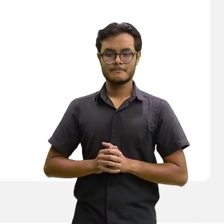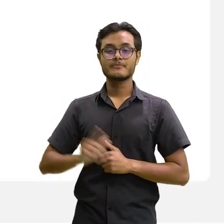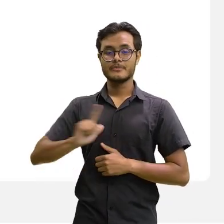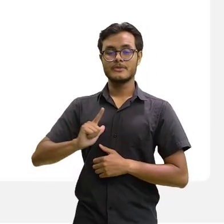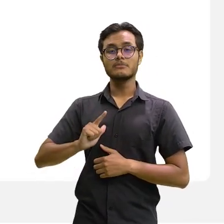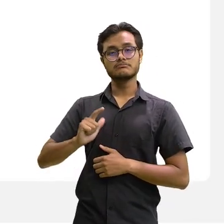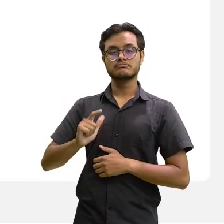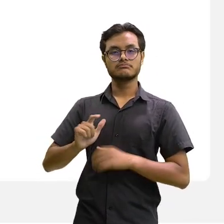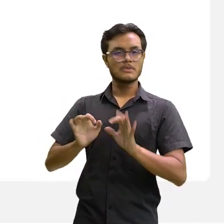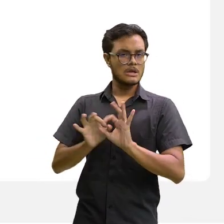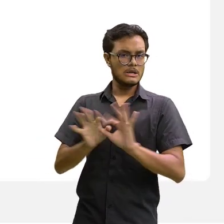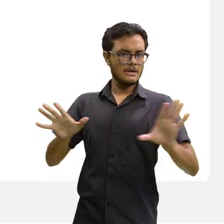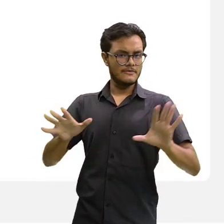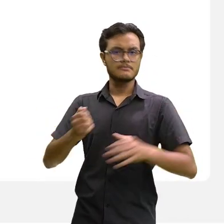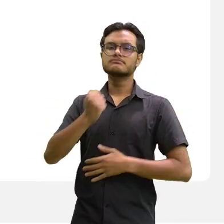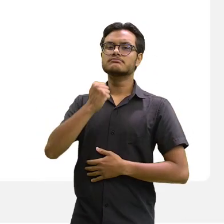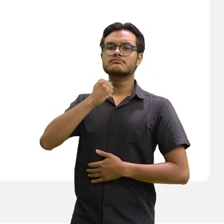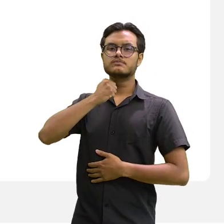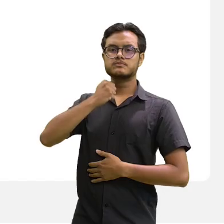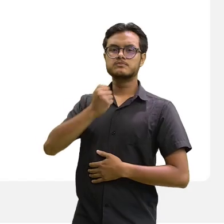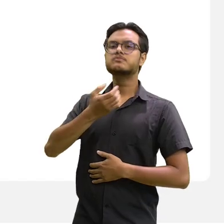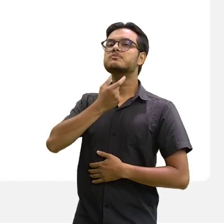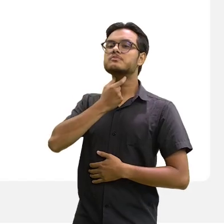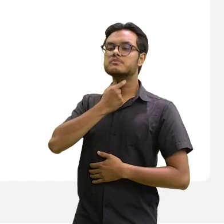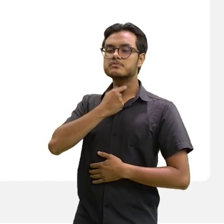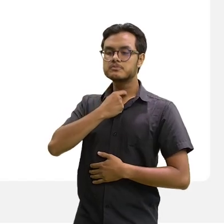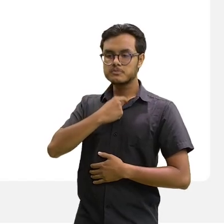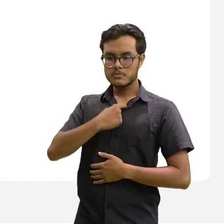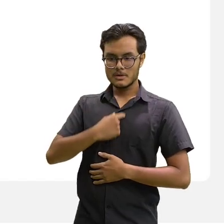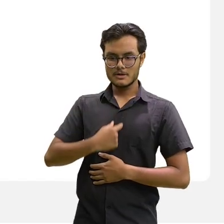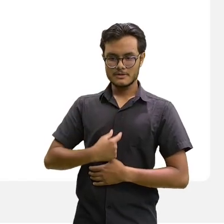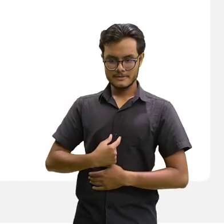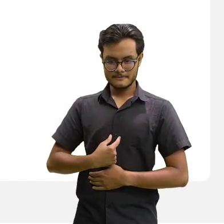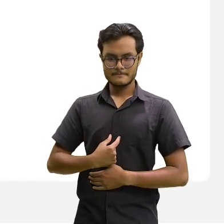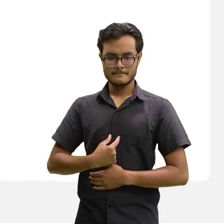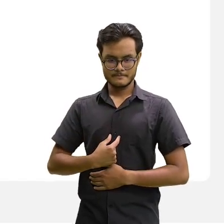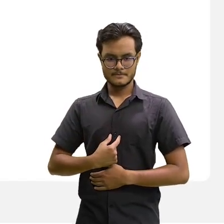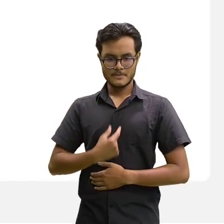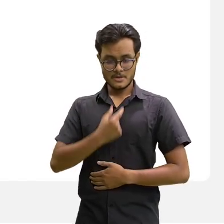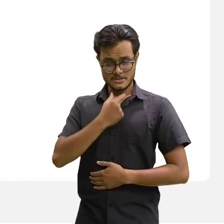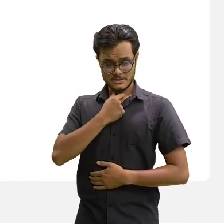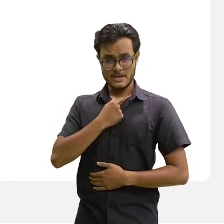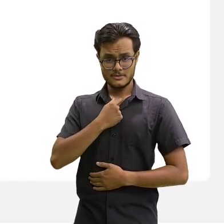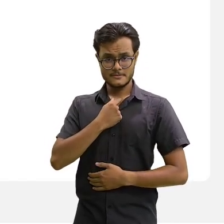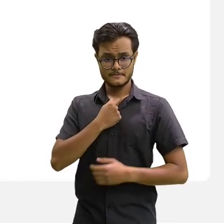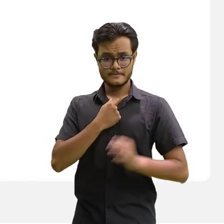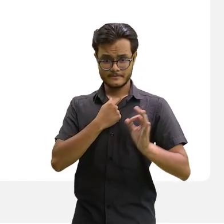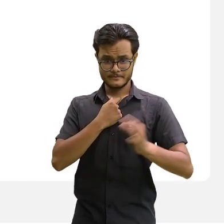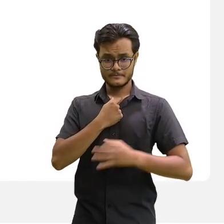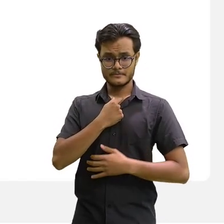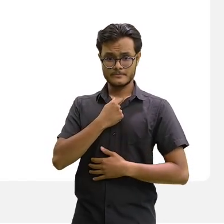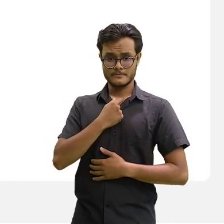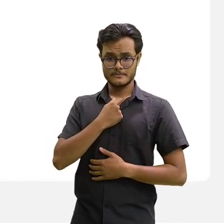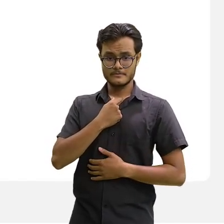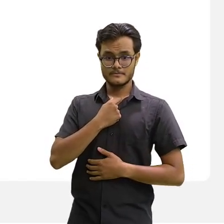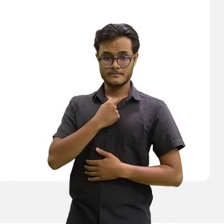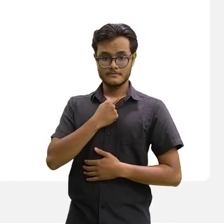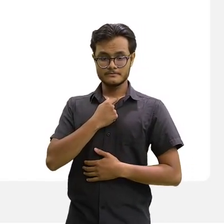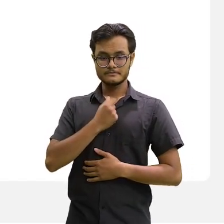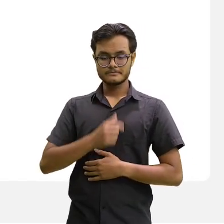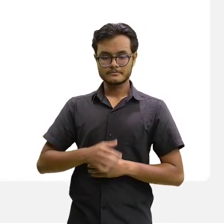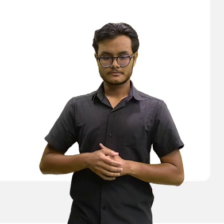livremente, passa para a sua laringe, ultrapassando um orifício que fica aqui na